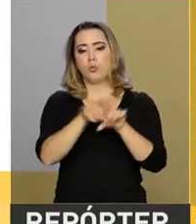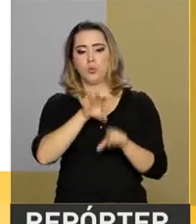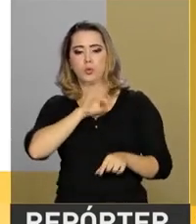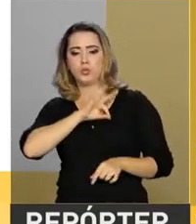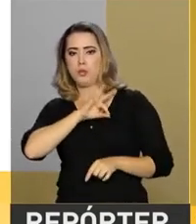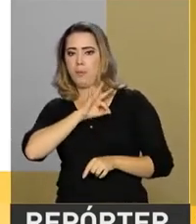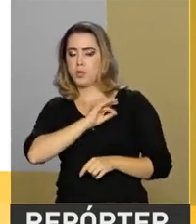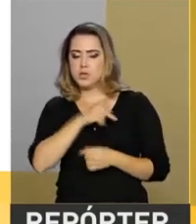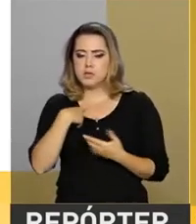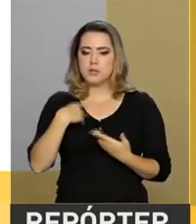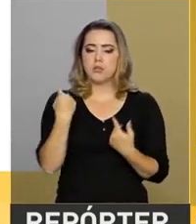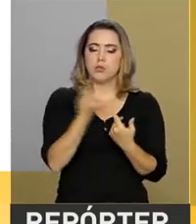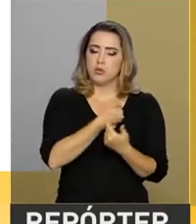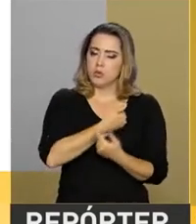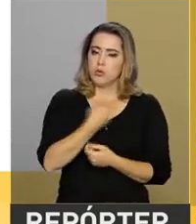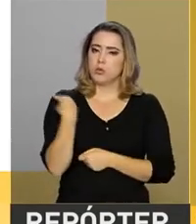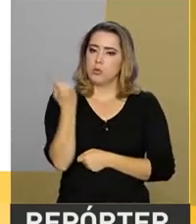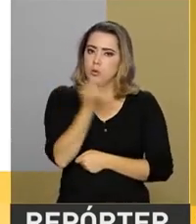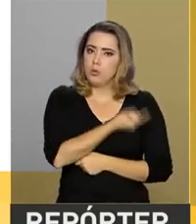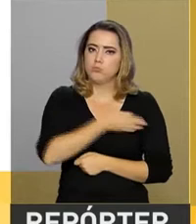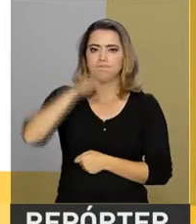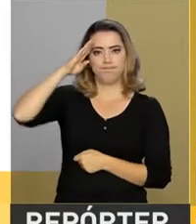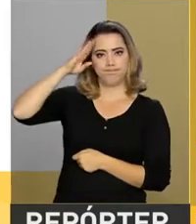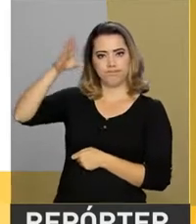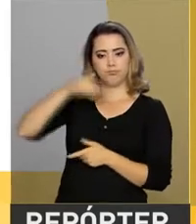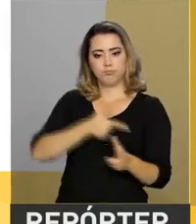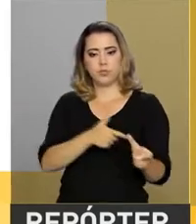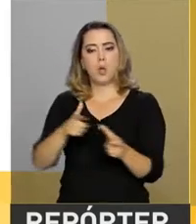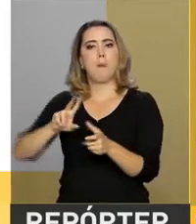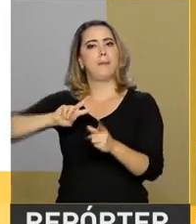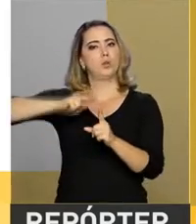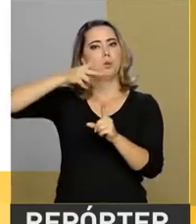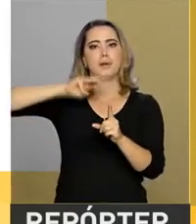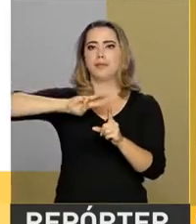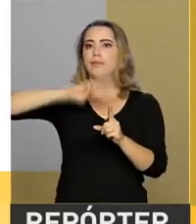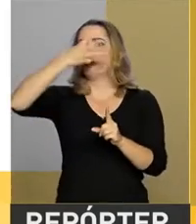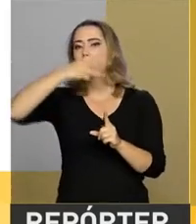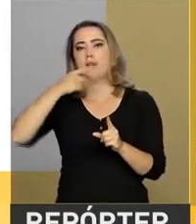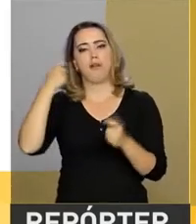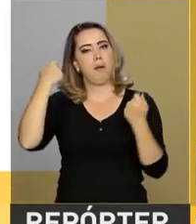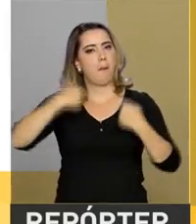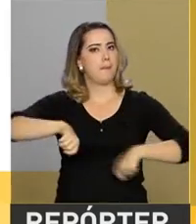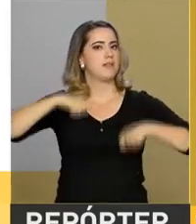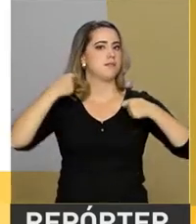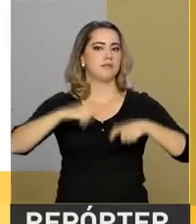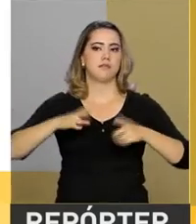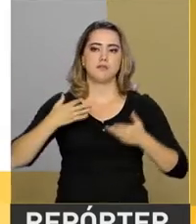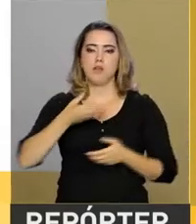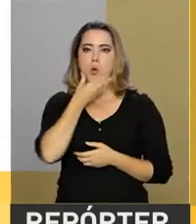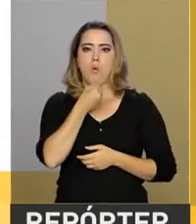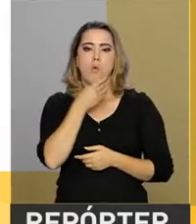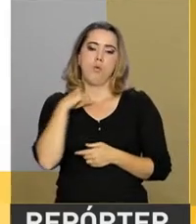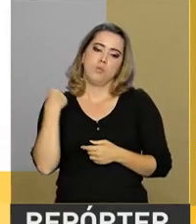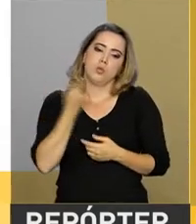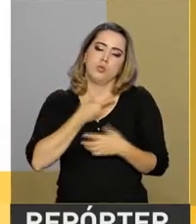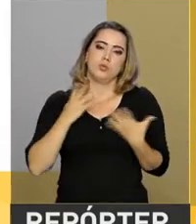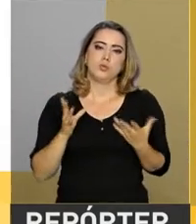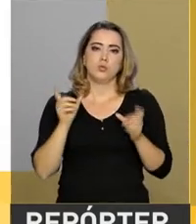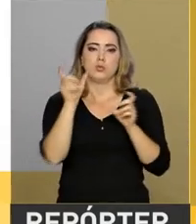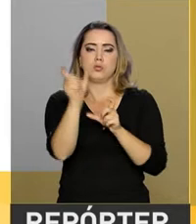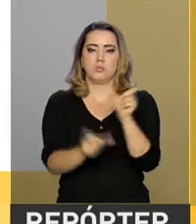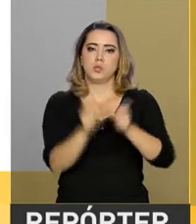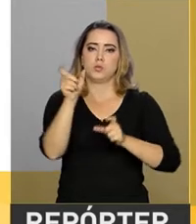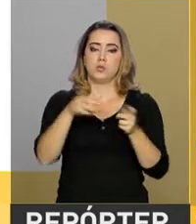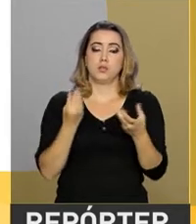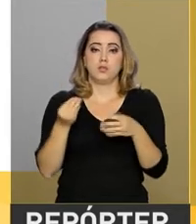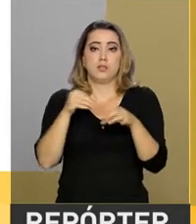Armadas, nós estaremos à disposição para dobrar, triplicar, enfim, aquilo que for necessário dentro do limite dos nossos recursos efetivos